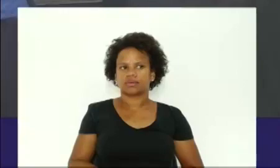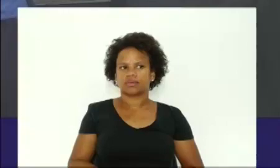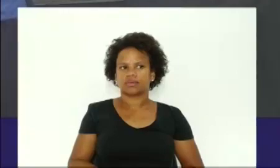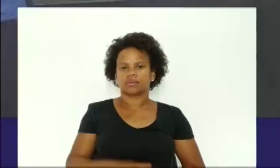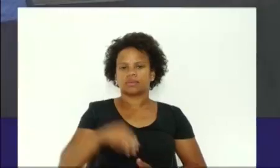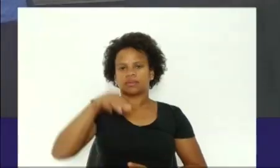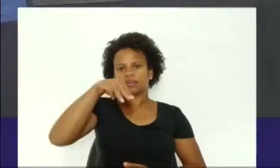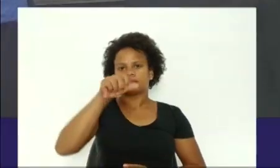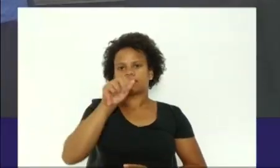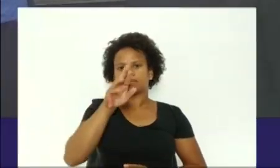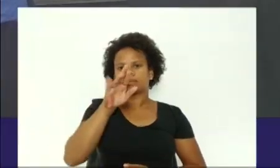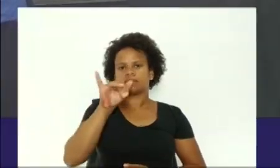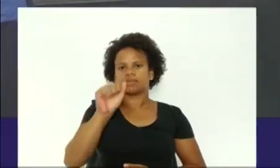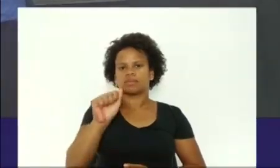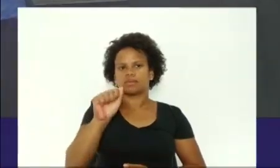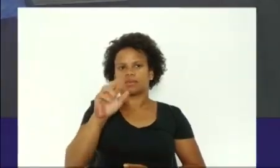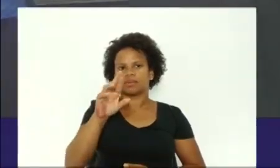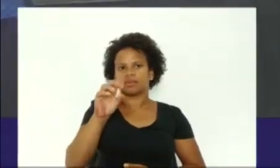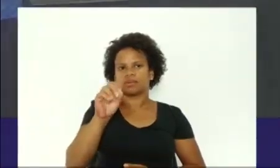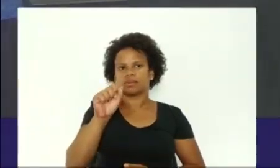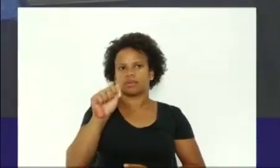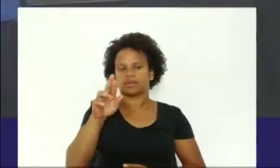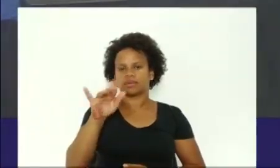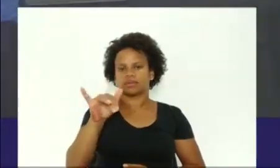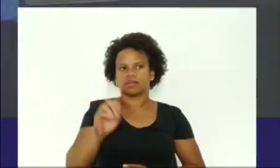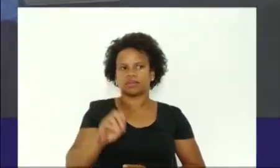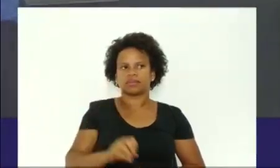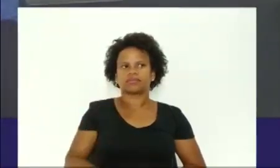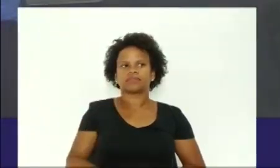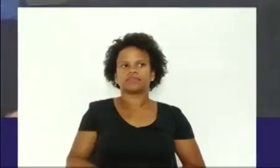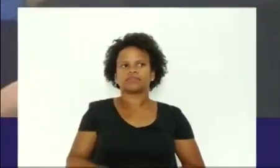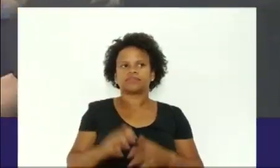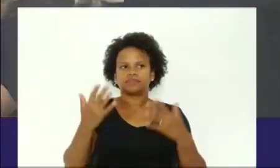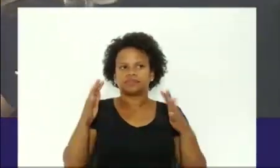Maria do Rosário Fátima Baldini